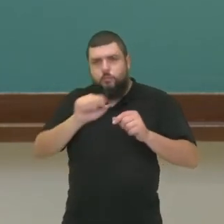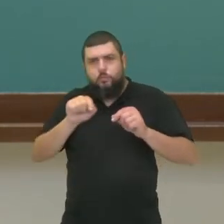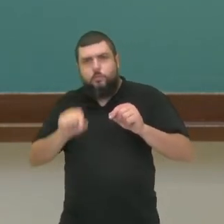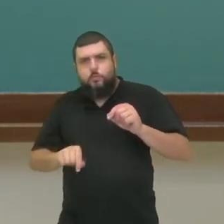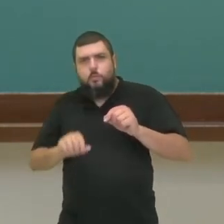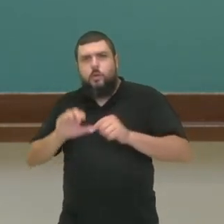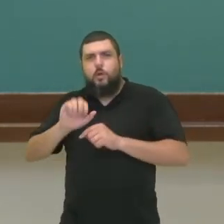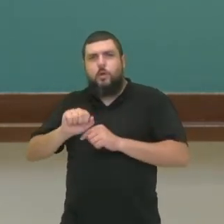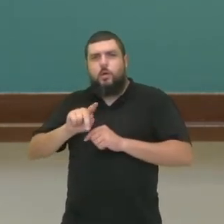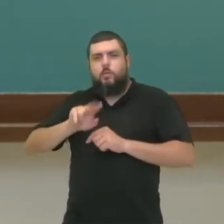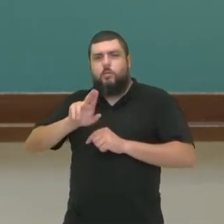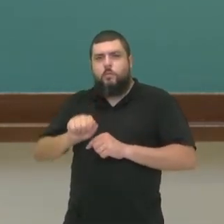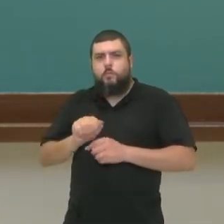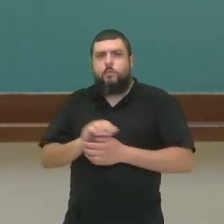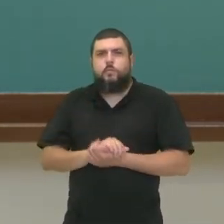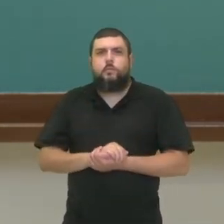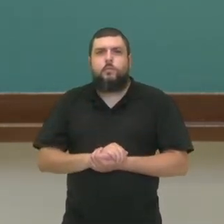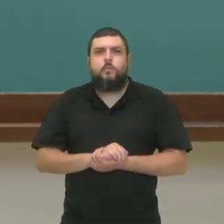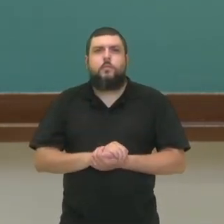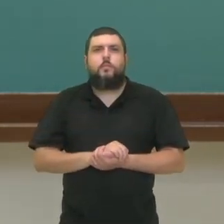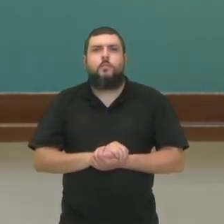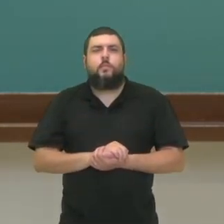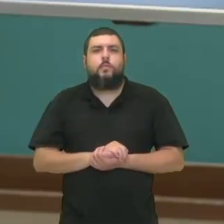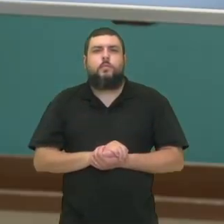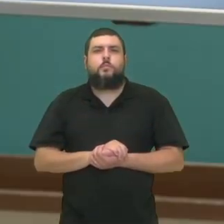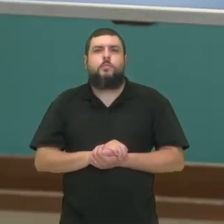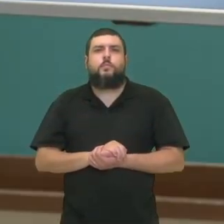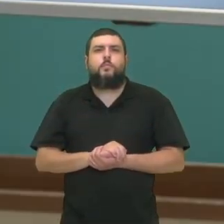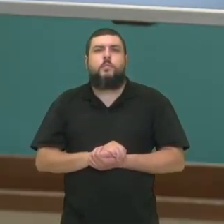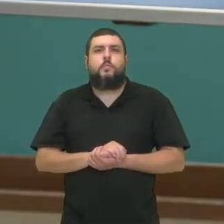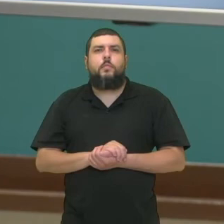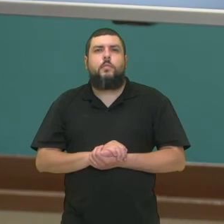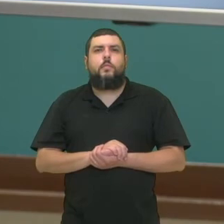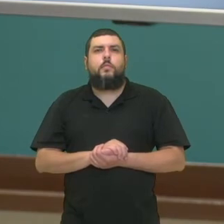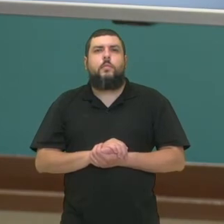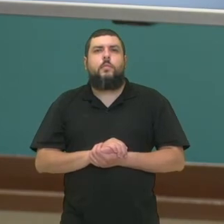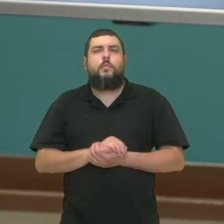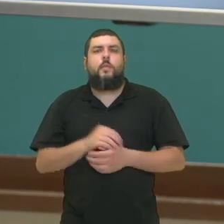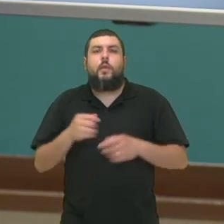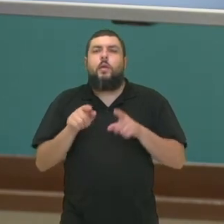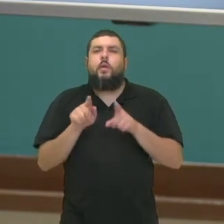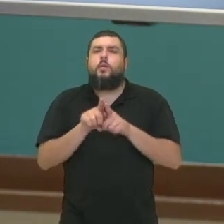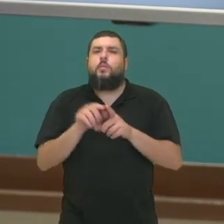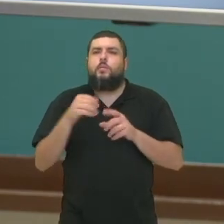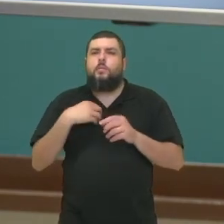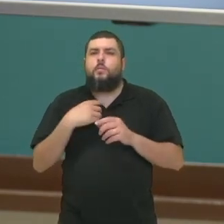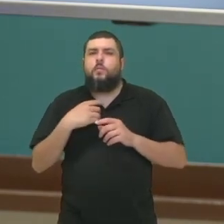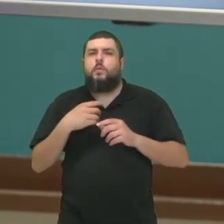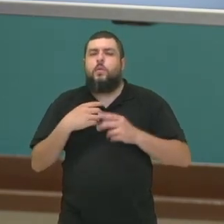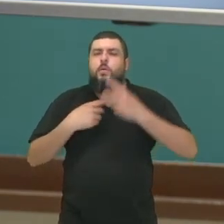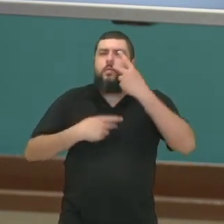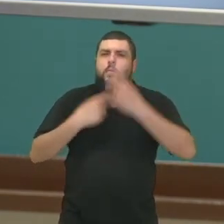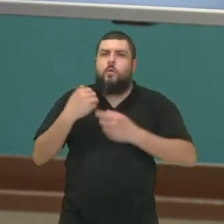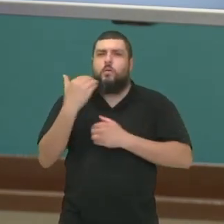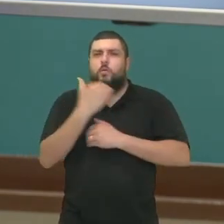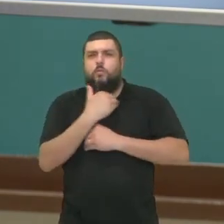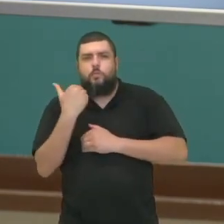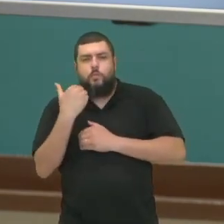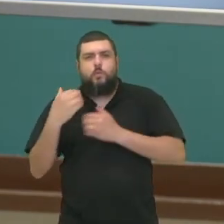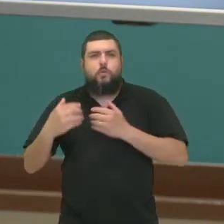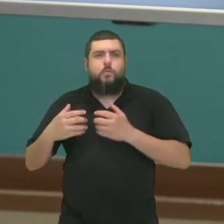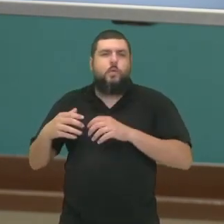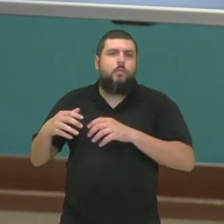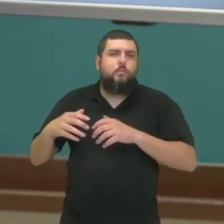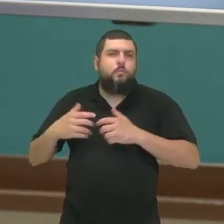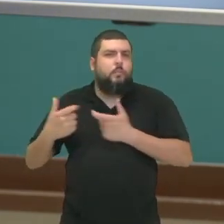falar que o Espartaco conseguiu fugir com vida. Não, professor, eu já vi também a versão que ele morreu em combate lá, que daí ele achou melhor, inclusive, tirar a